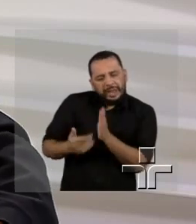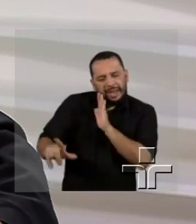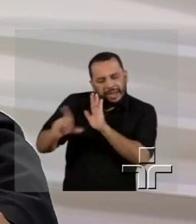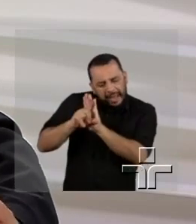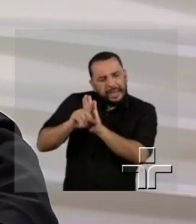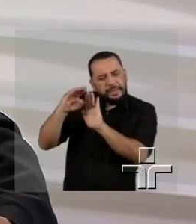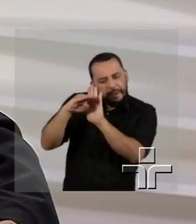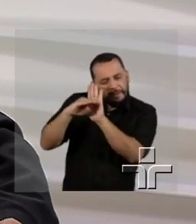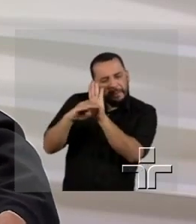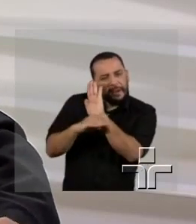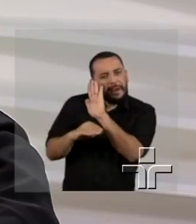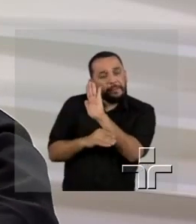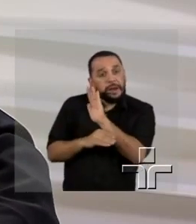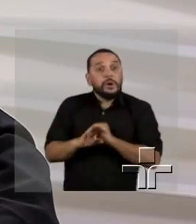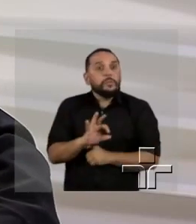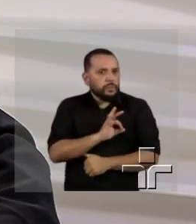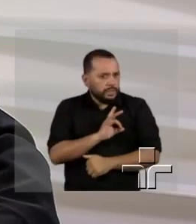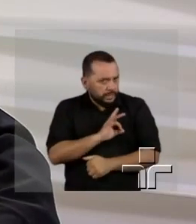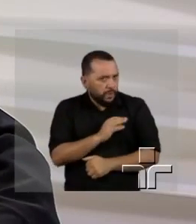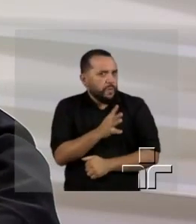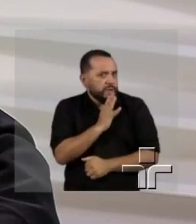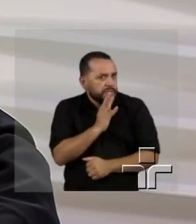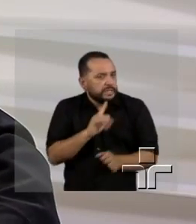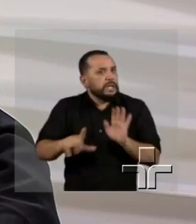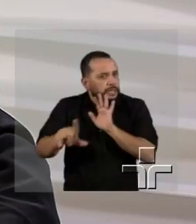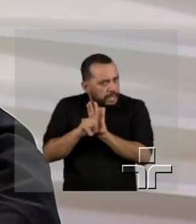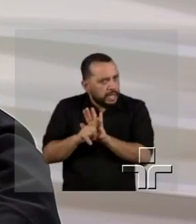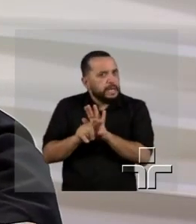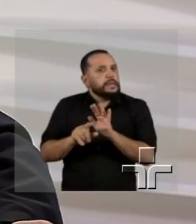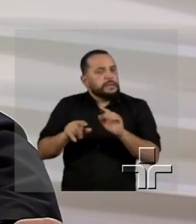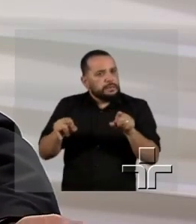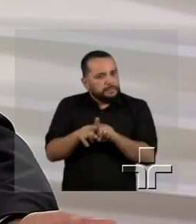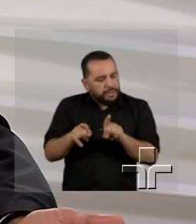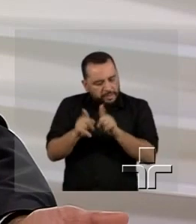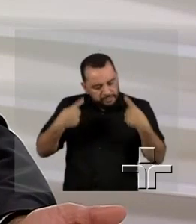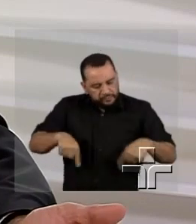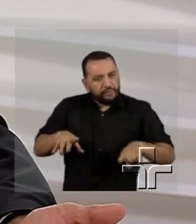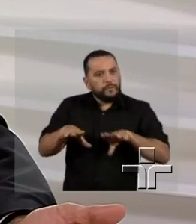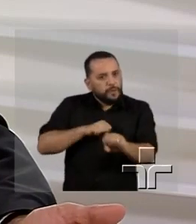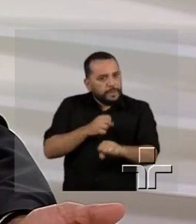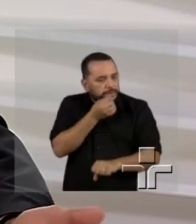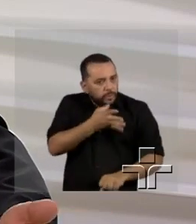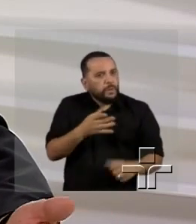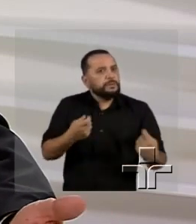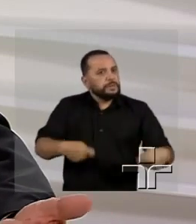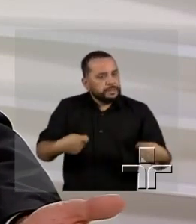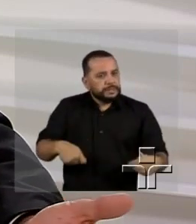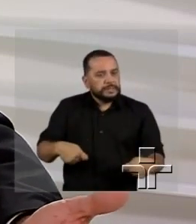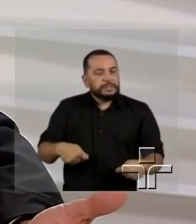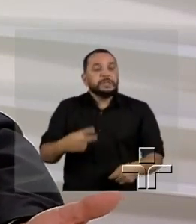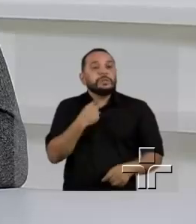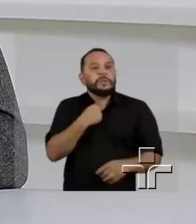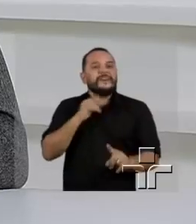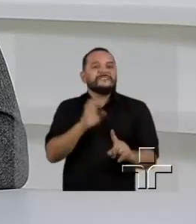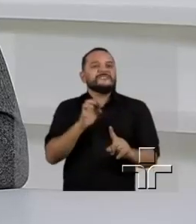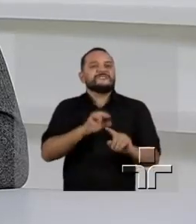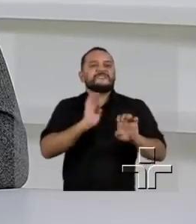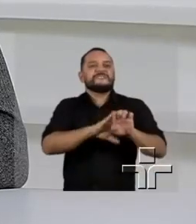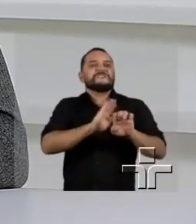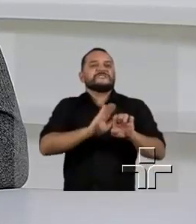algumas ideias podem ser razoáveis até, algumas, mas nunca me dediquei a saber da filosofia, também não sei